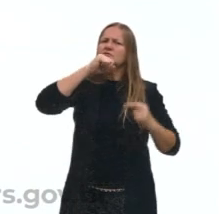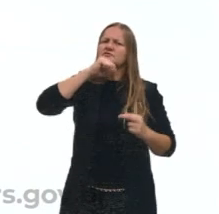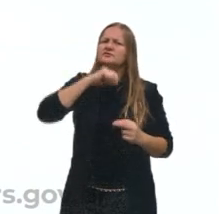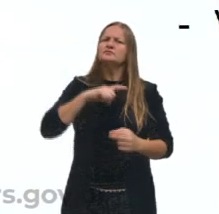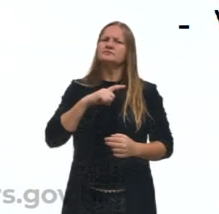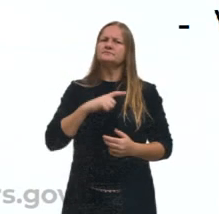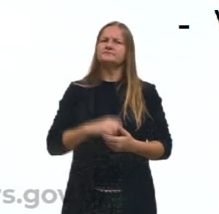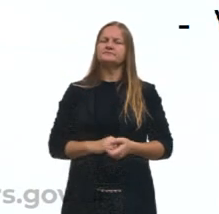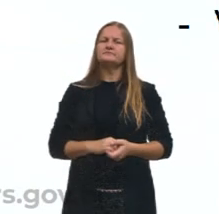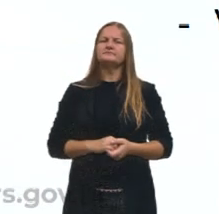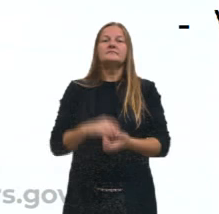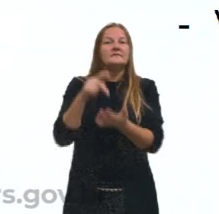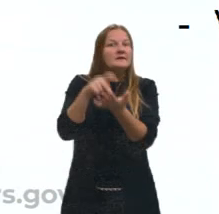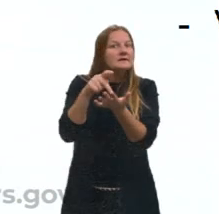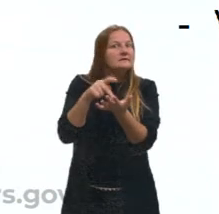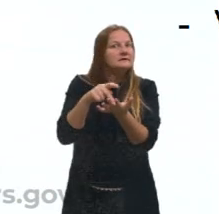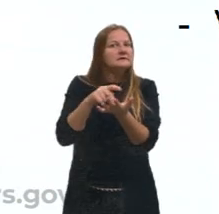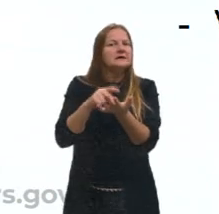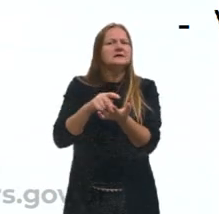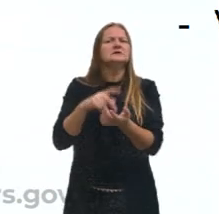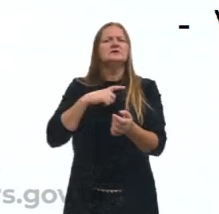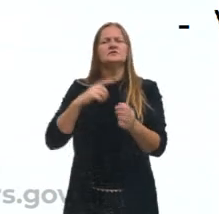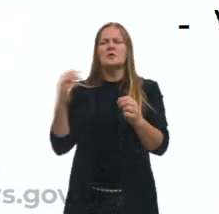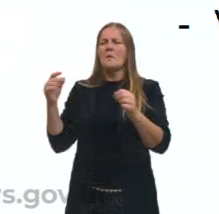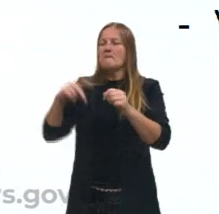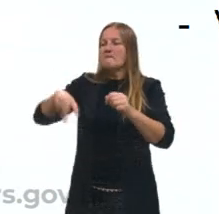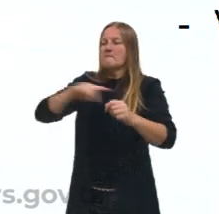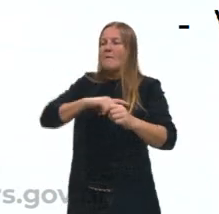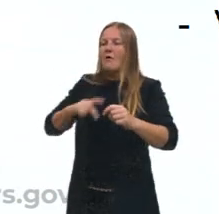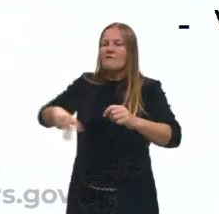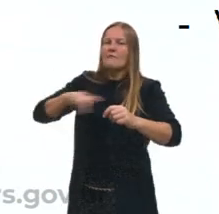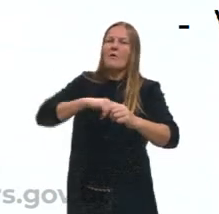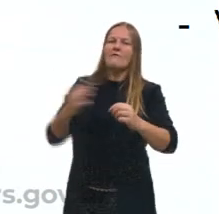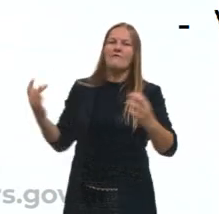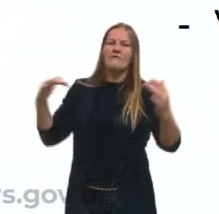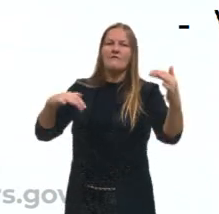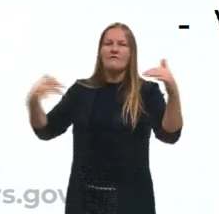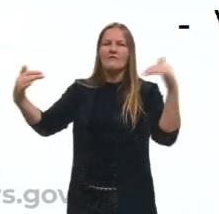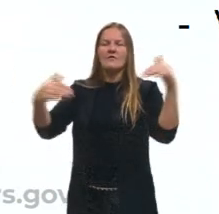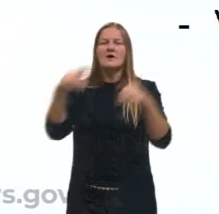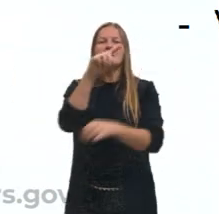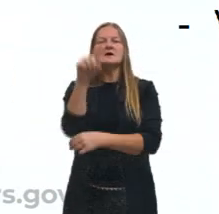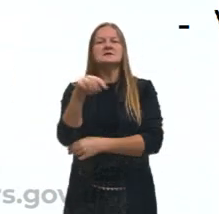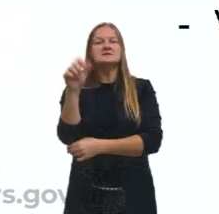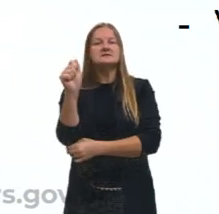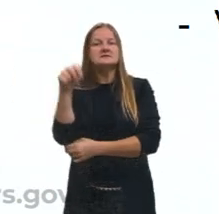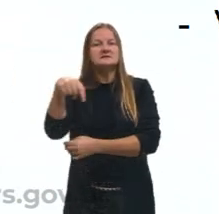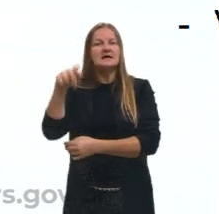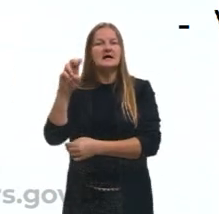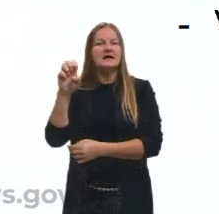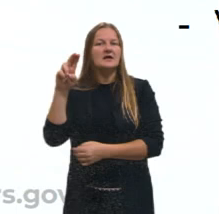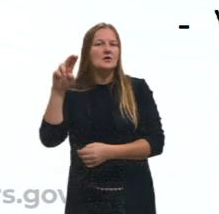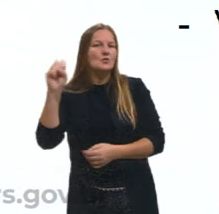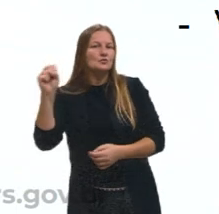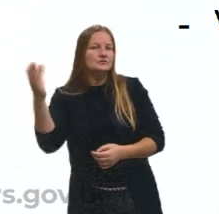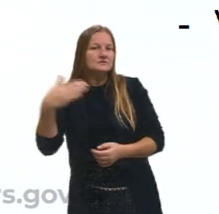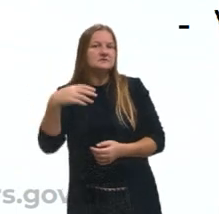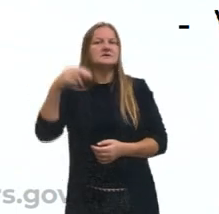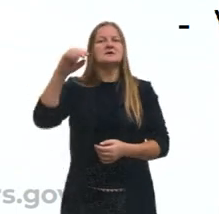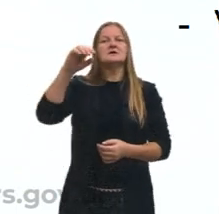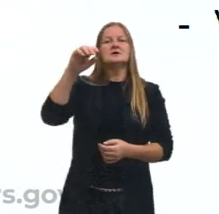eles na verdade descendiam de vários povos diferentes dos aqueus dos jônios